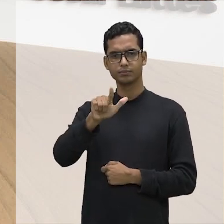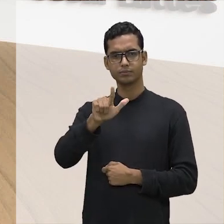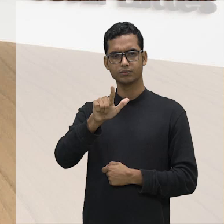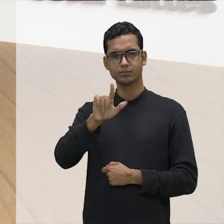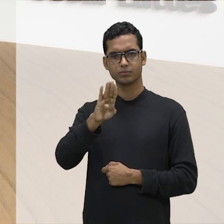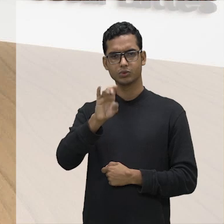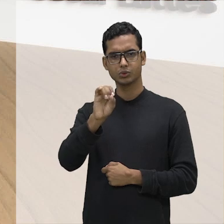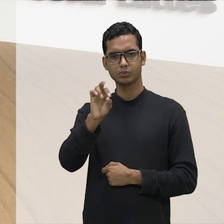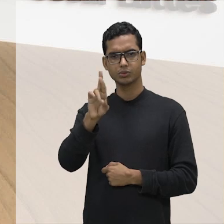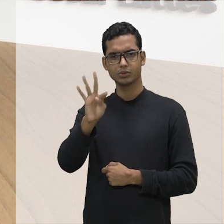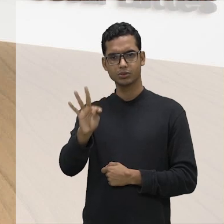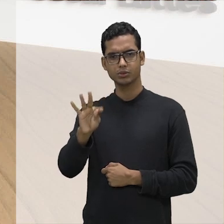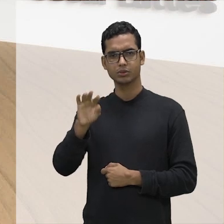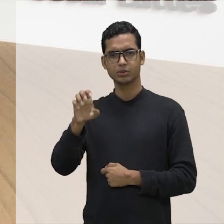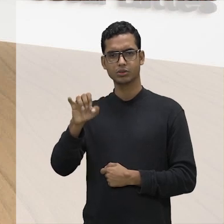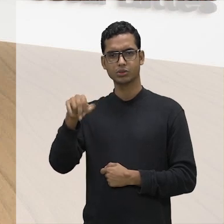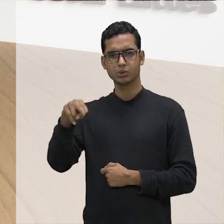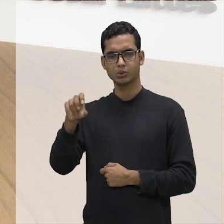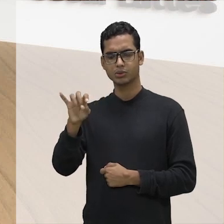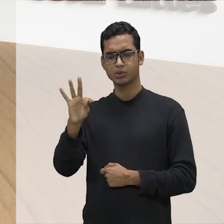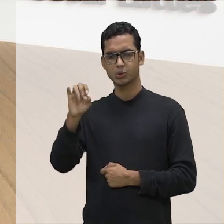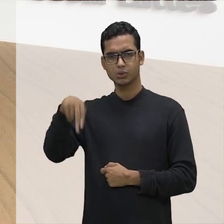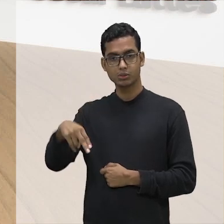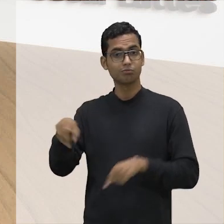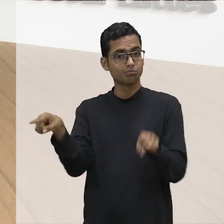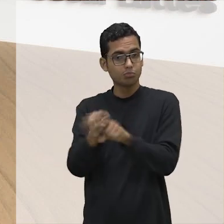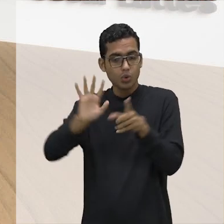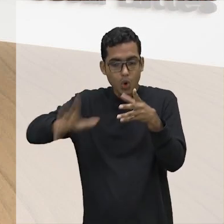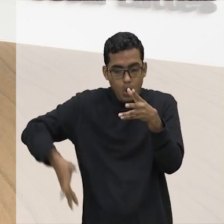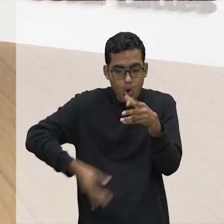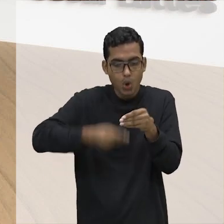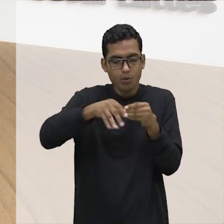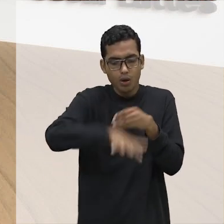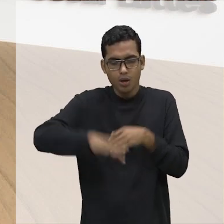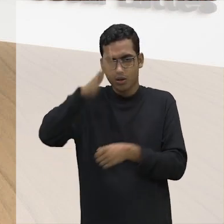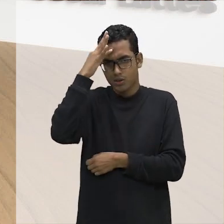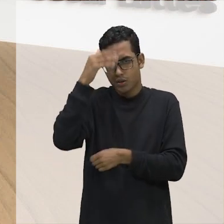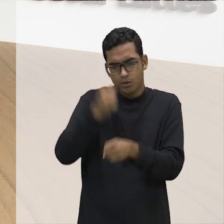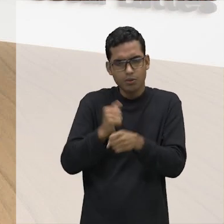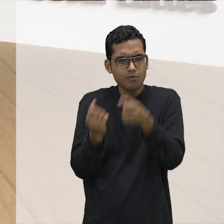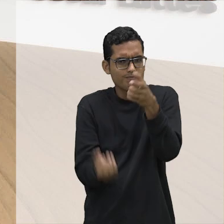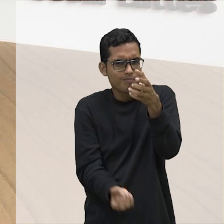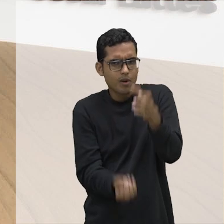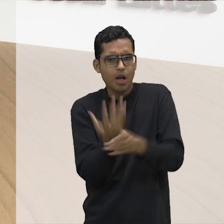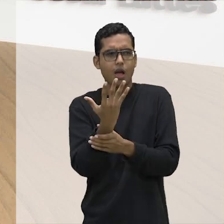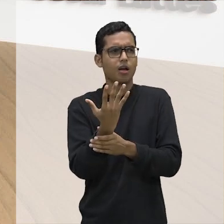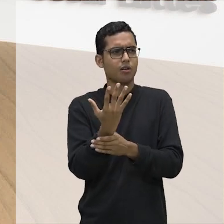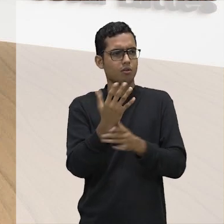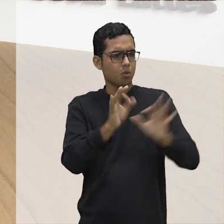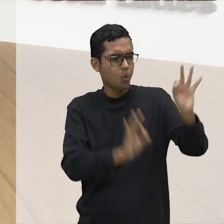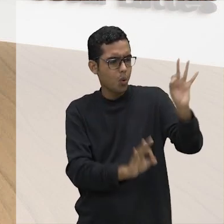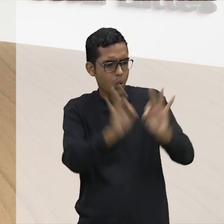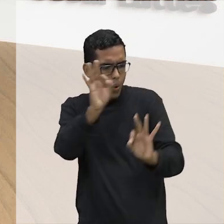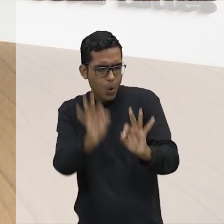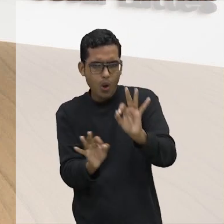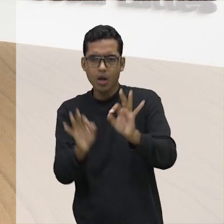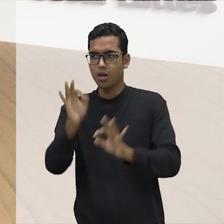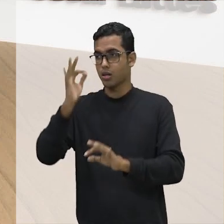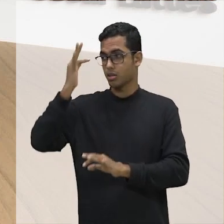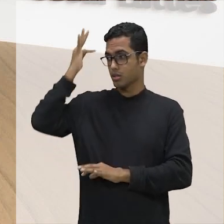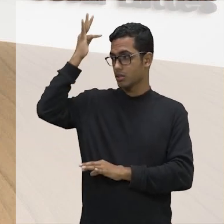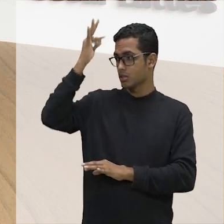Einstein também contribuiu aí bastante, não só criando aí, formulando as teorias da